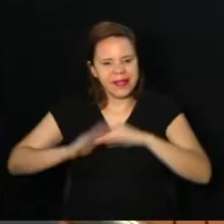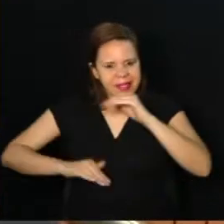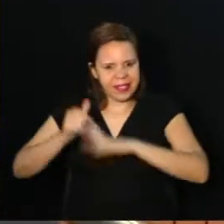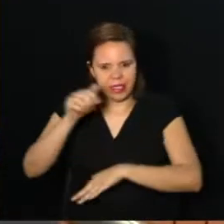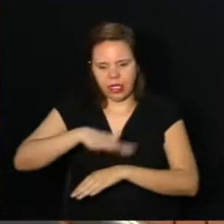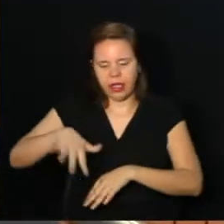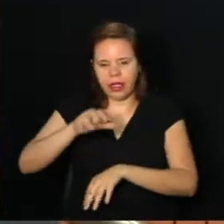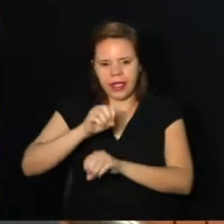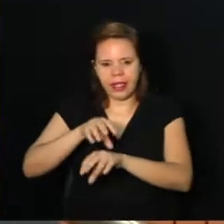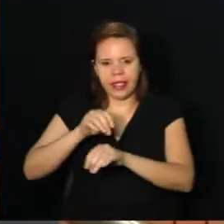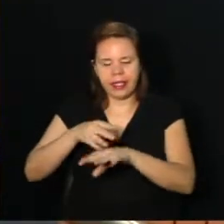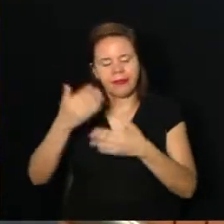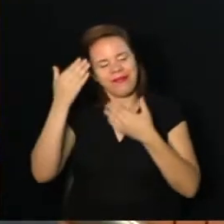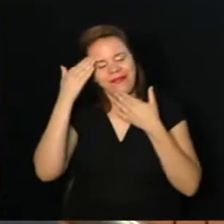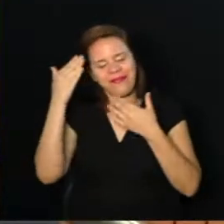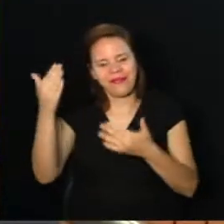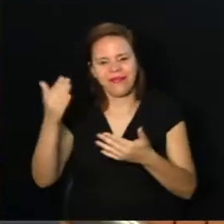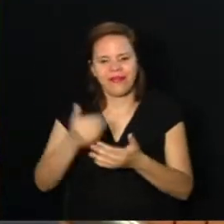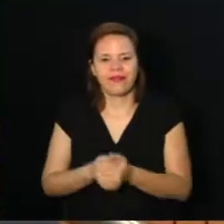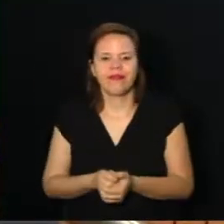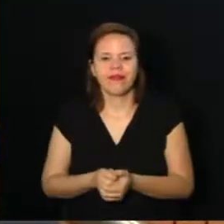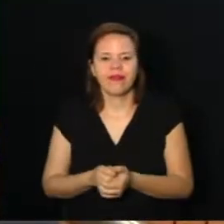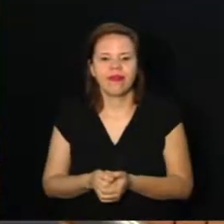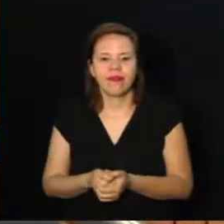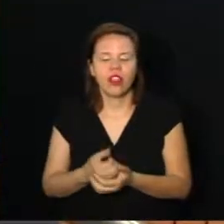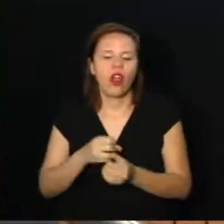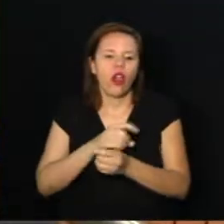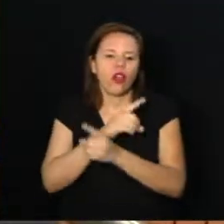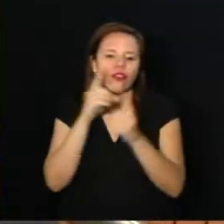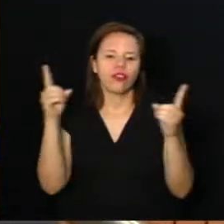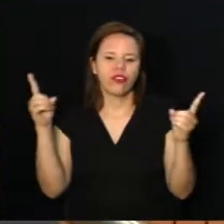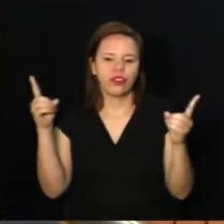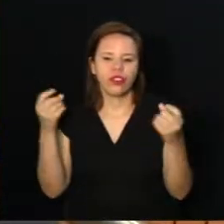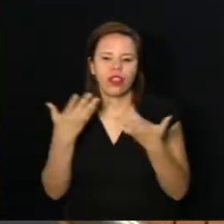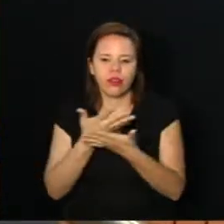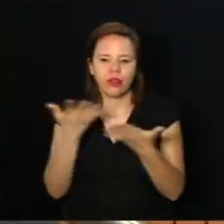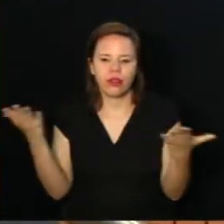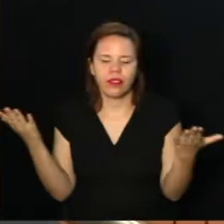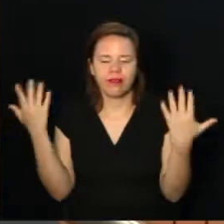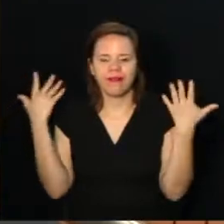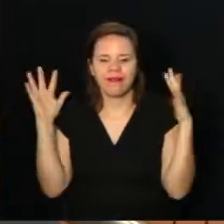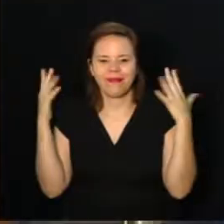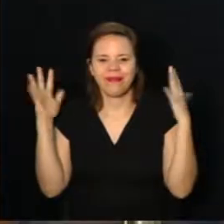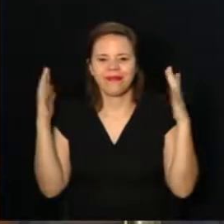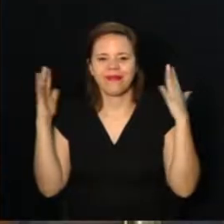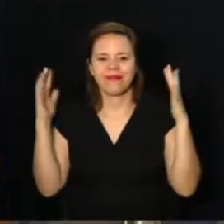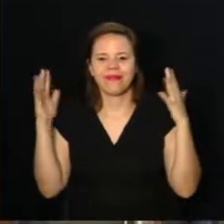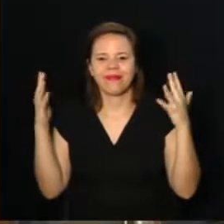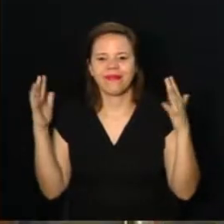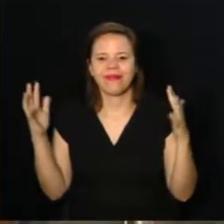parte de educação. Muito obrigado e um ótimo dia a todos.